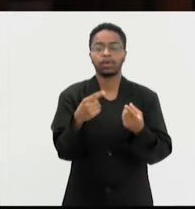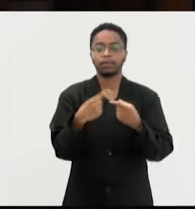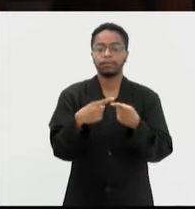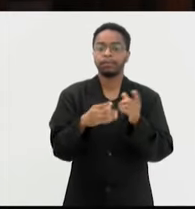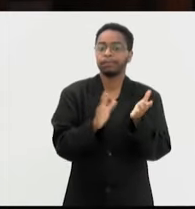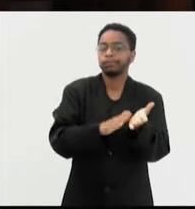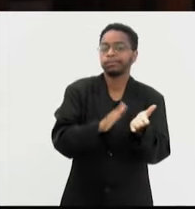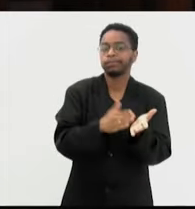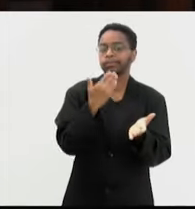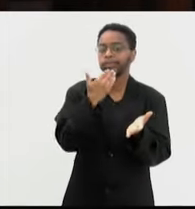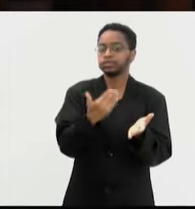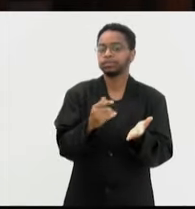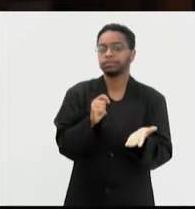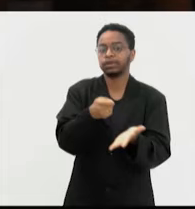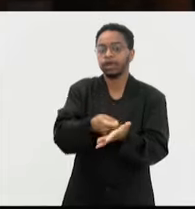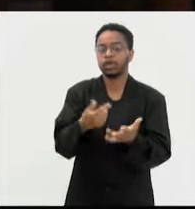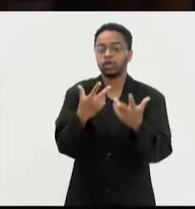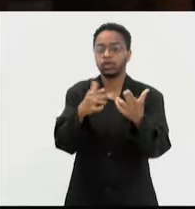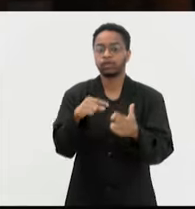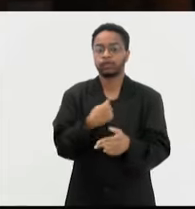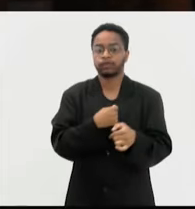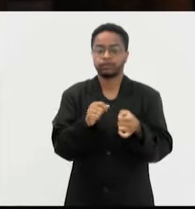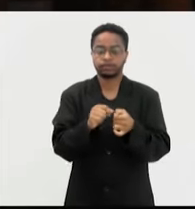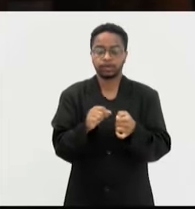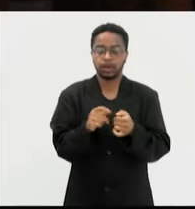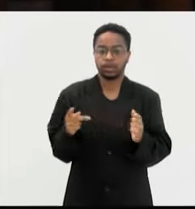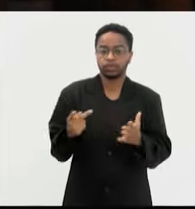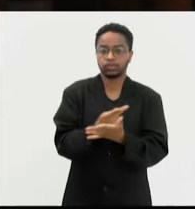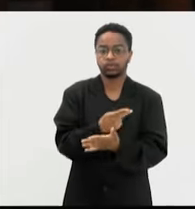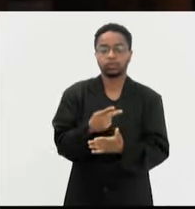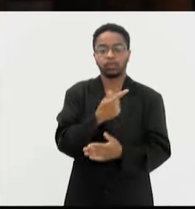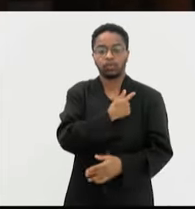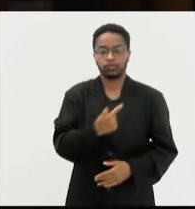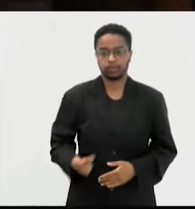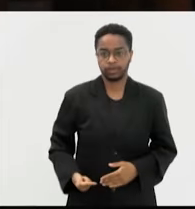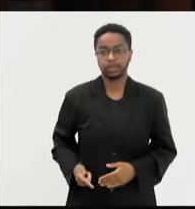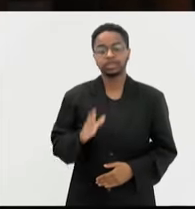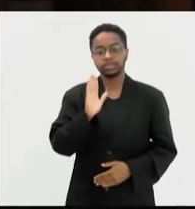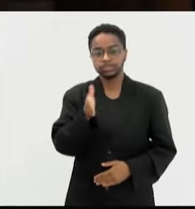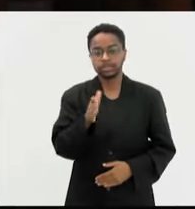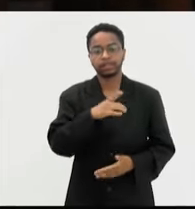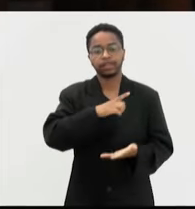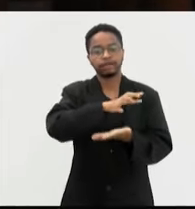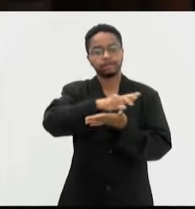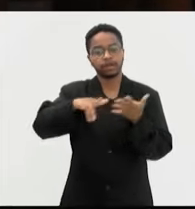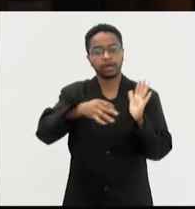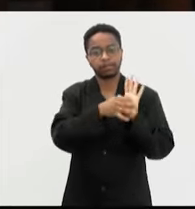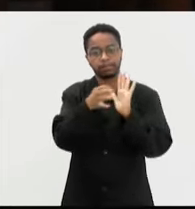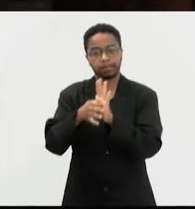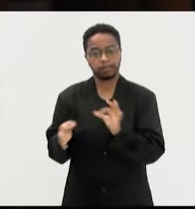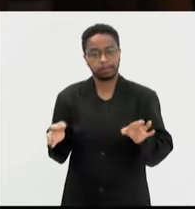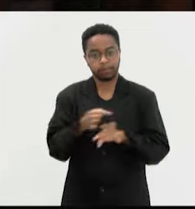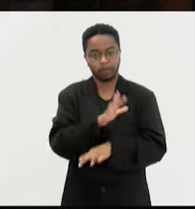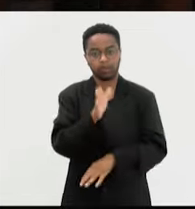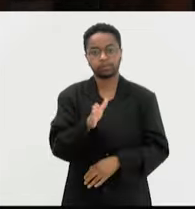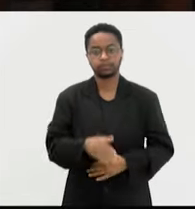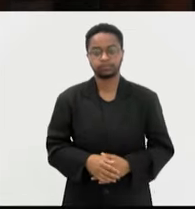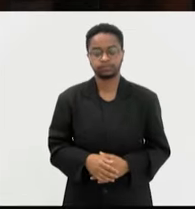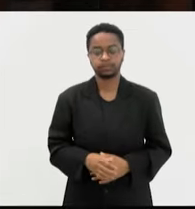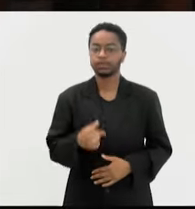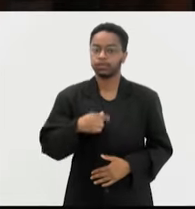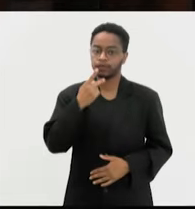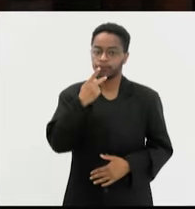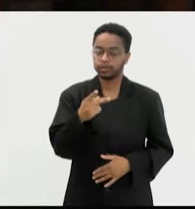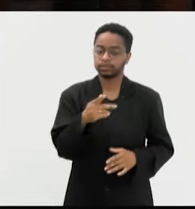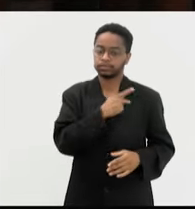cobrando que foi o que nós fizemos andar nesse Governo foi a comissão mista eles já estão com vários pareceres prontos que eu falei com o